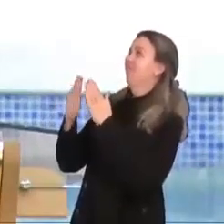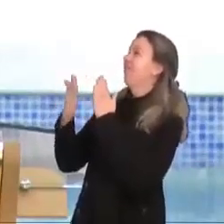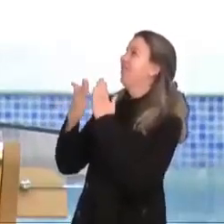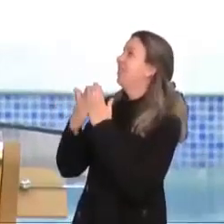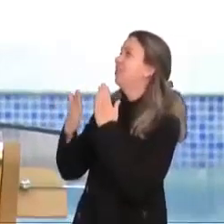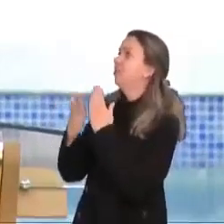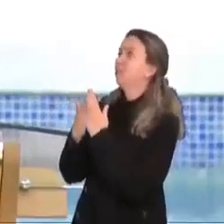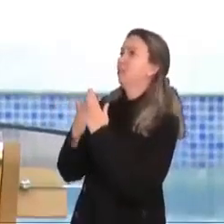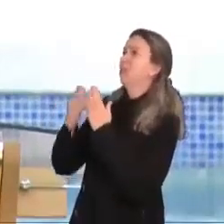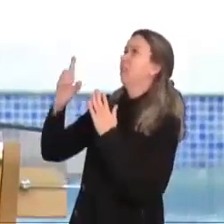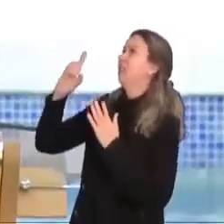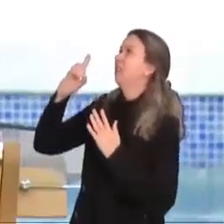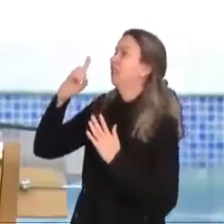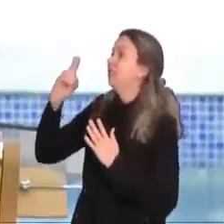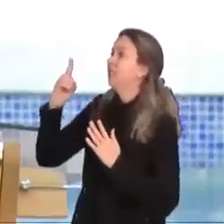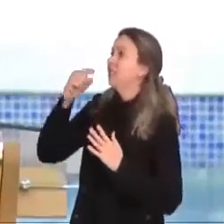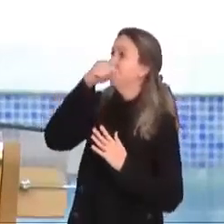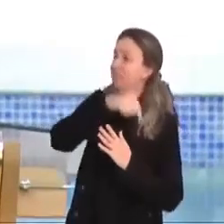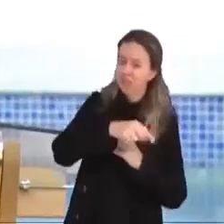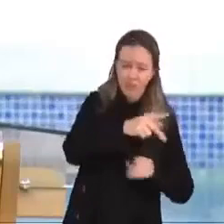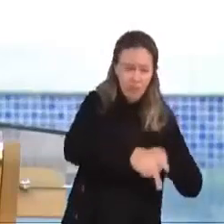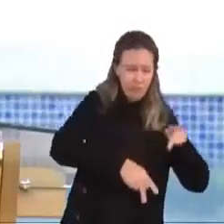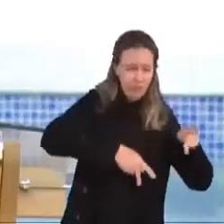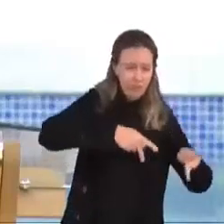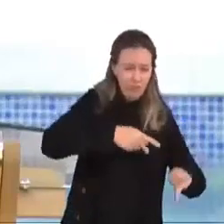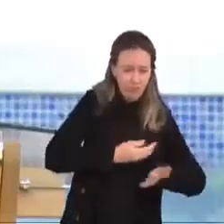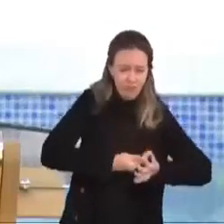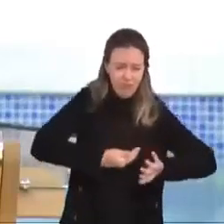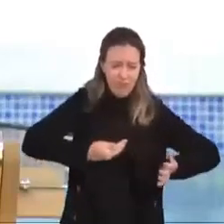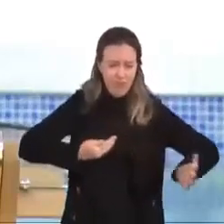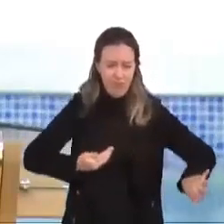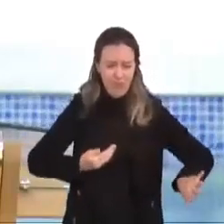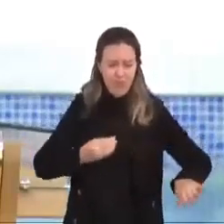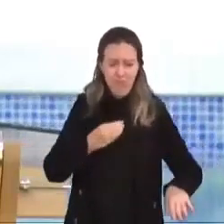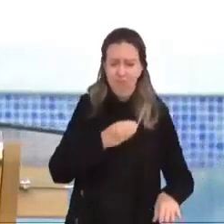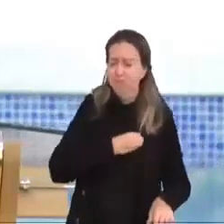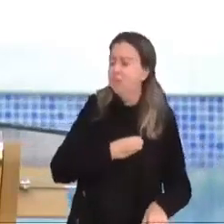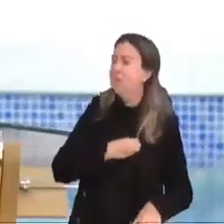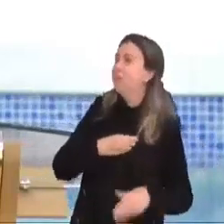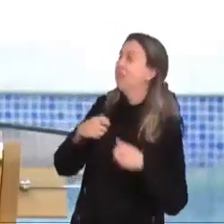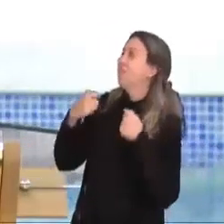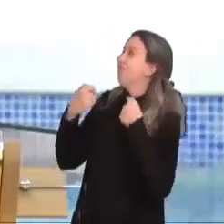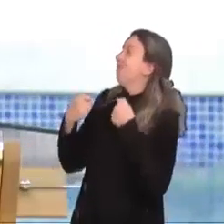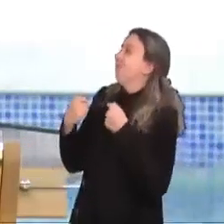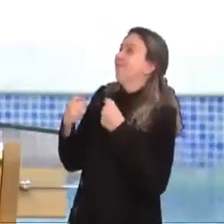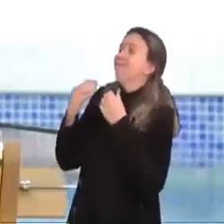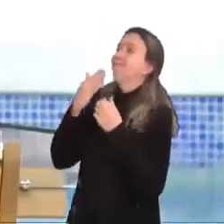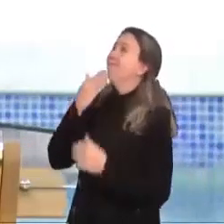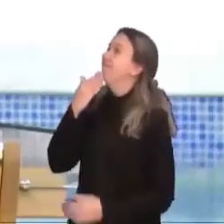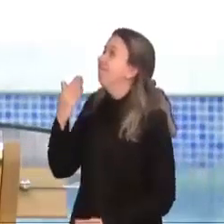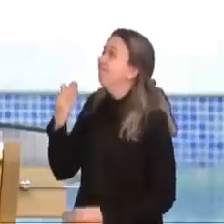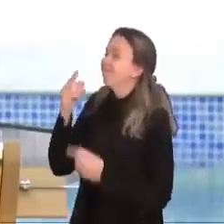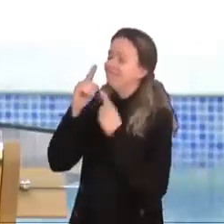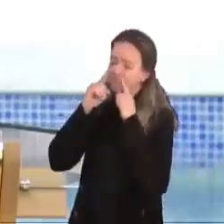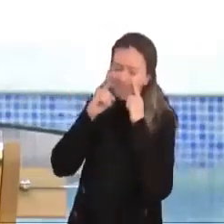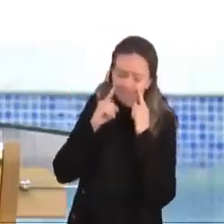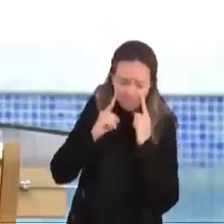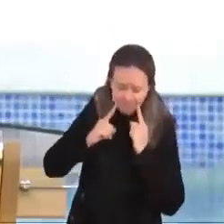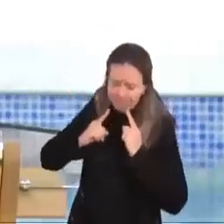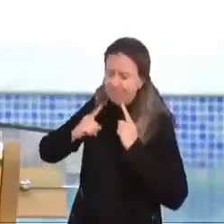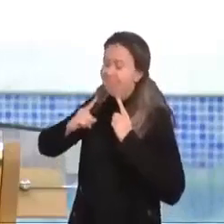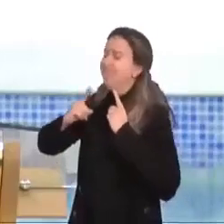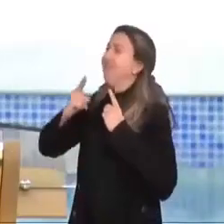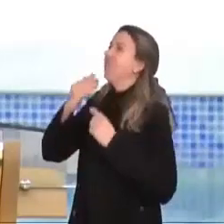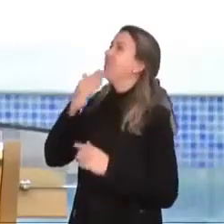responder-te-ei, e anunciar-te-ei coisas grandes e firmes que não sabes, é muito provável que mesmo o